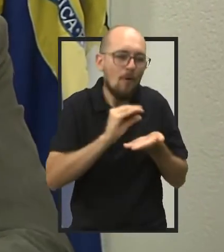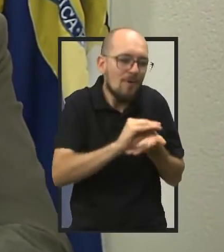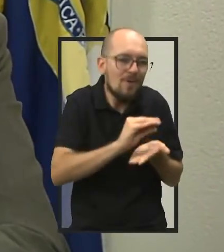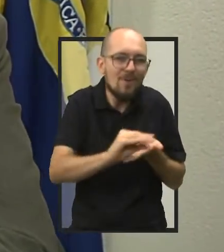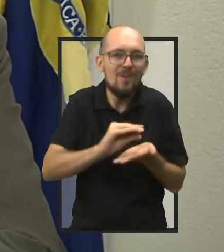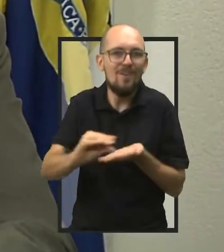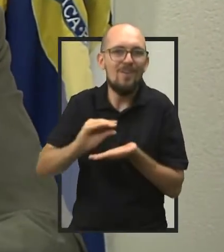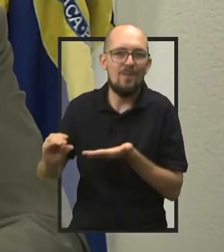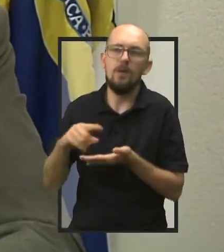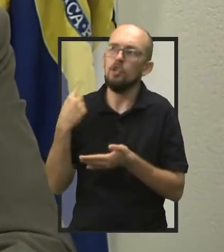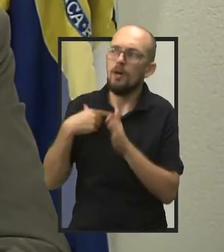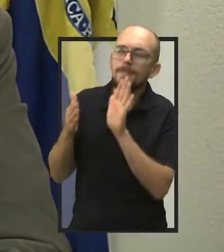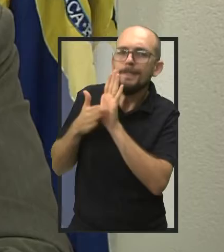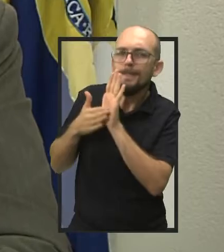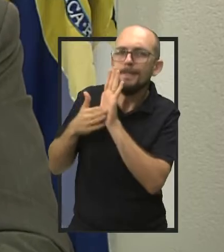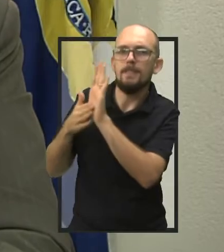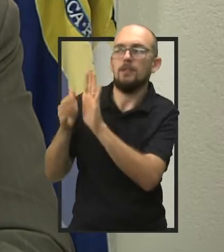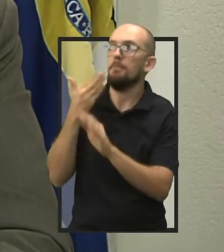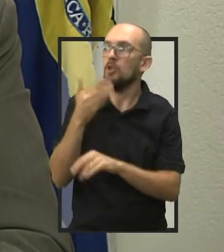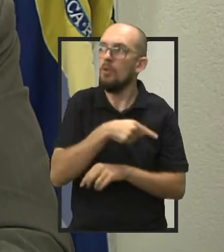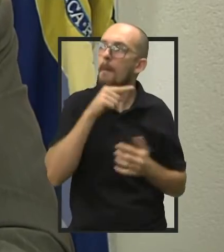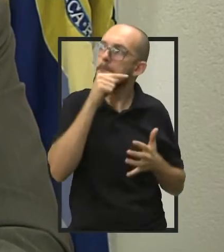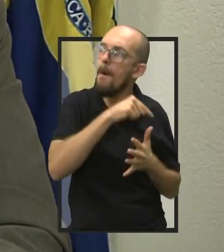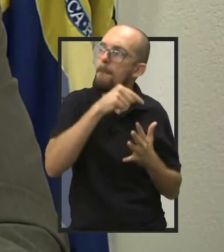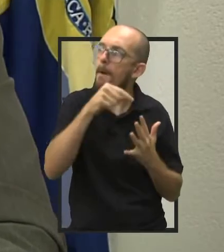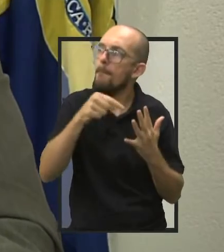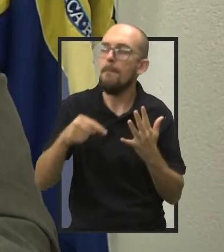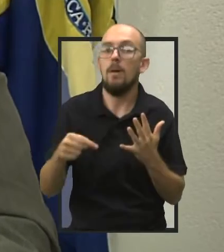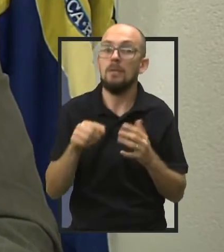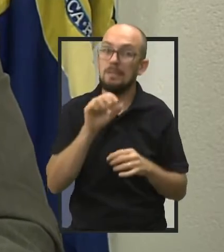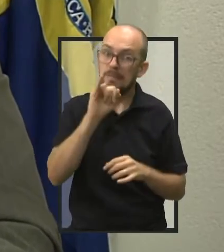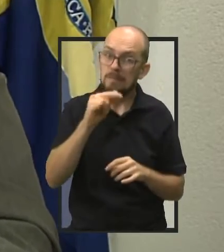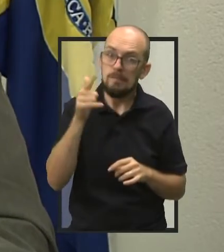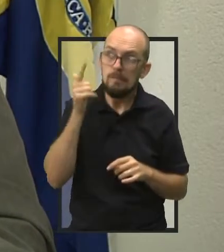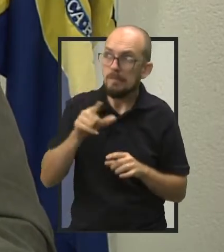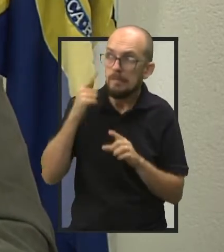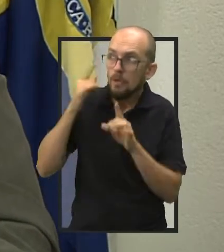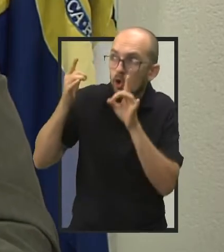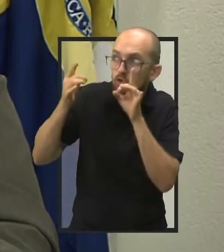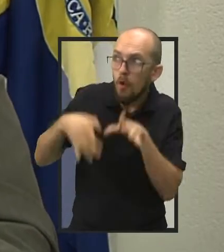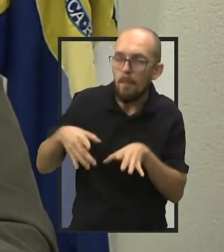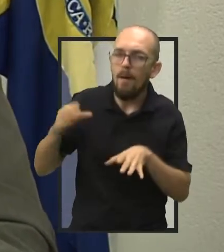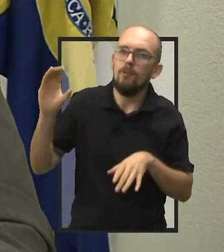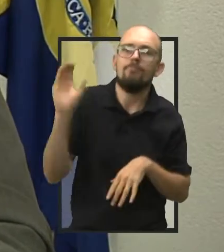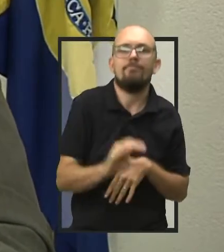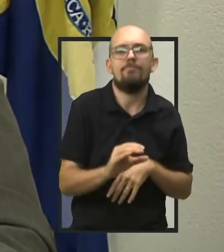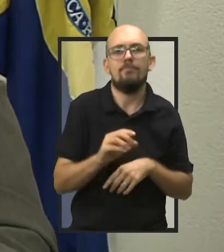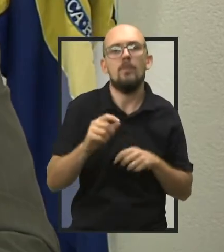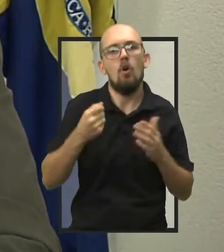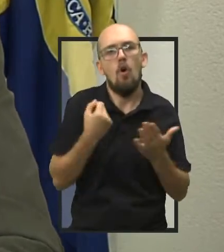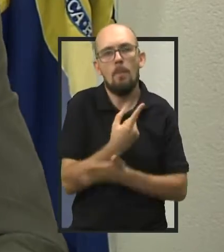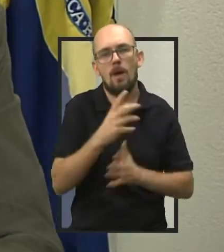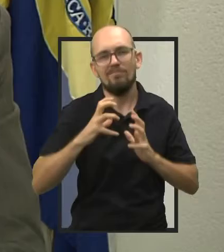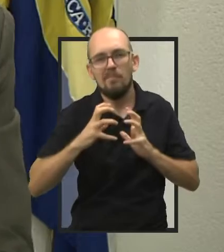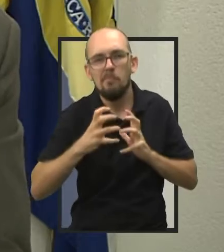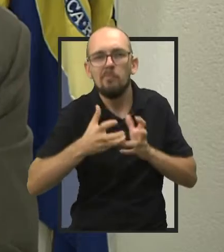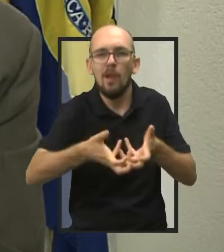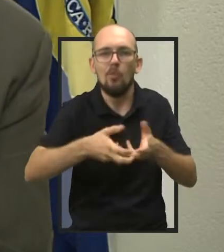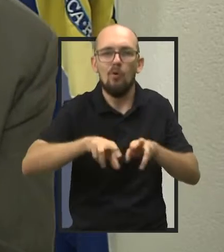opções de escolha para dentro das entidades, e se porventura sobrar ainda alguma coisa, até para equipamentos agrícolas.